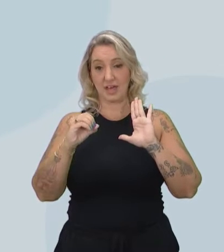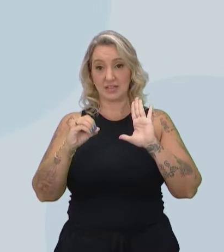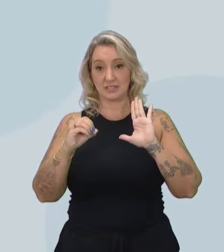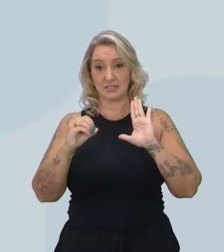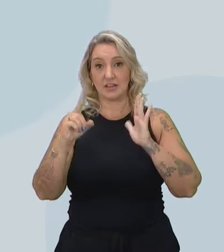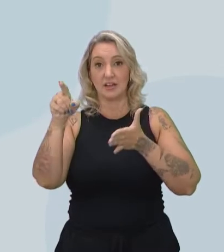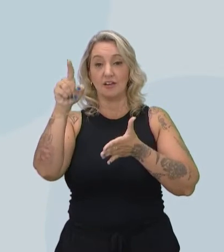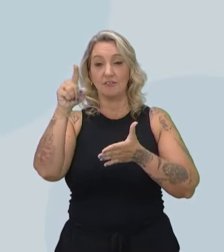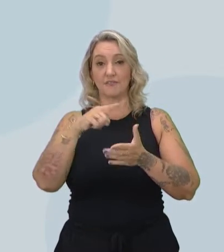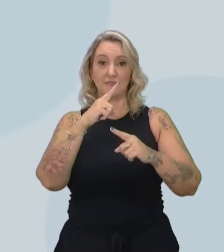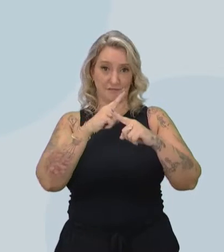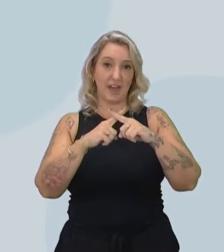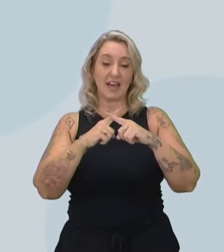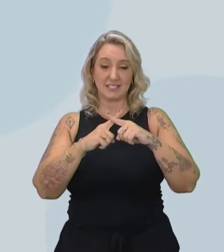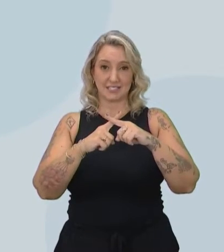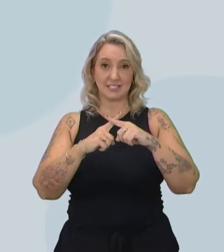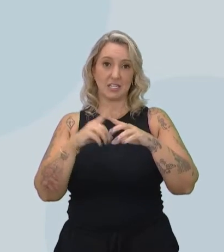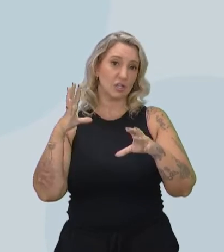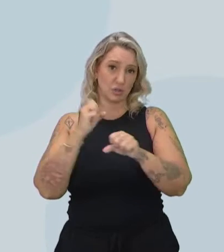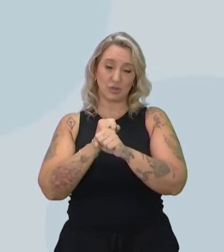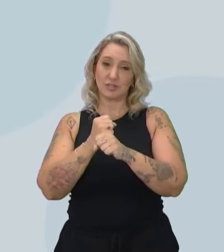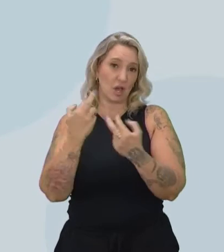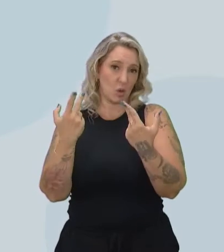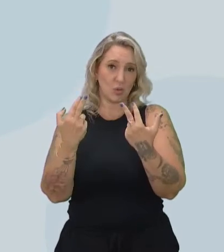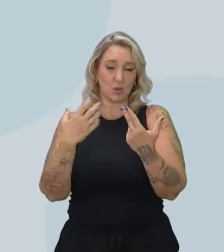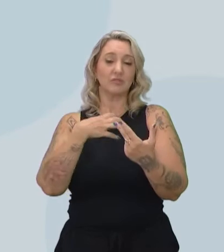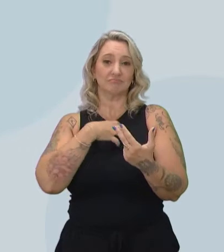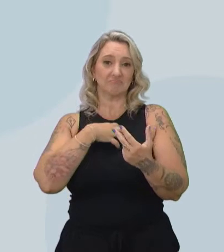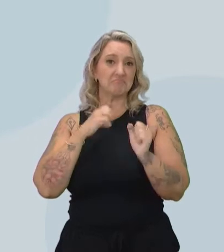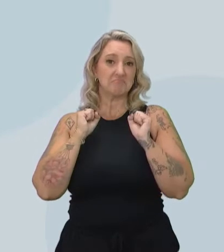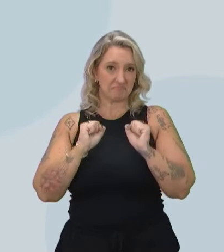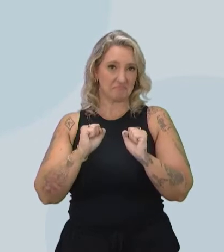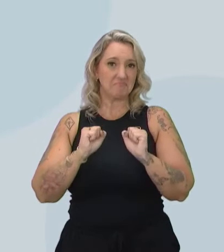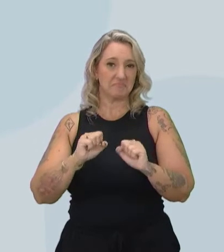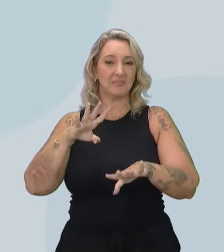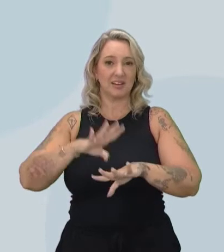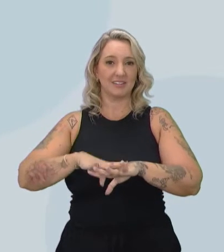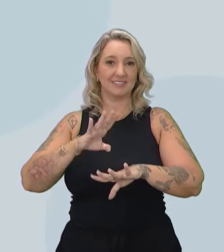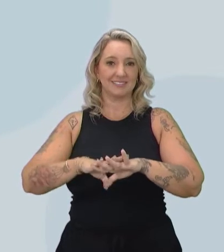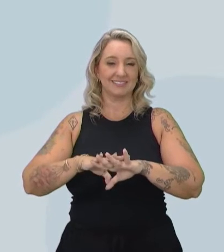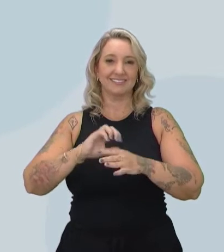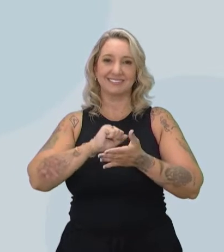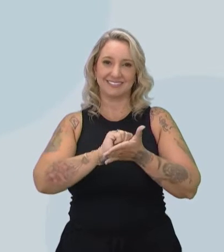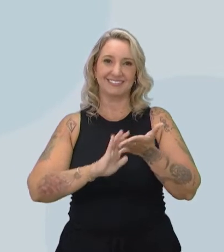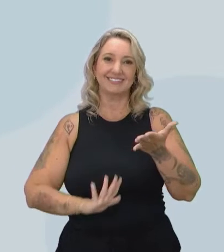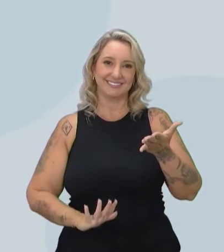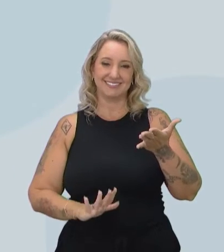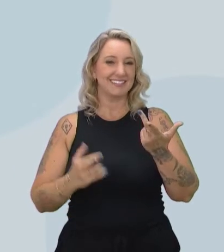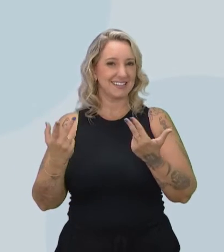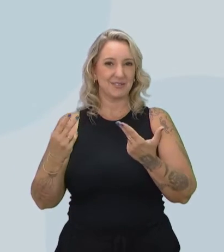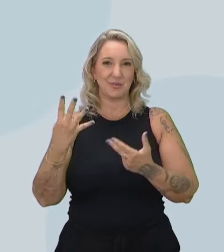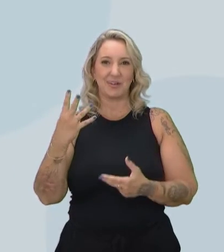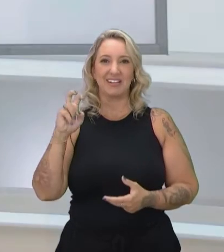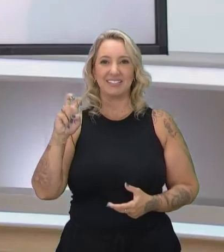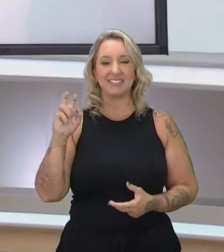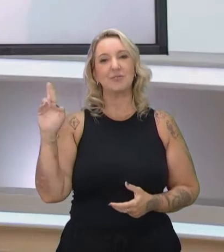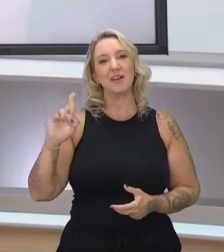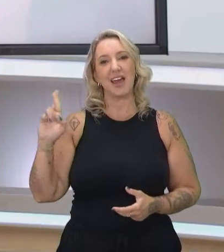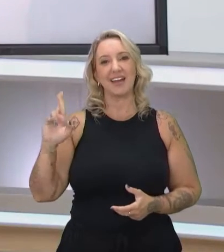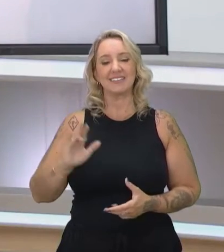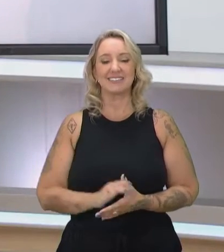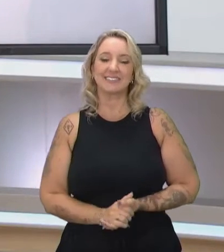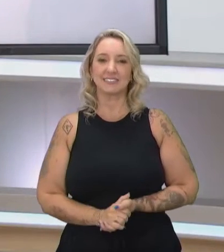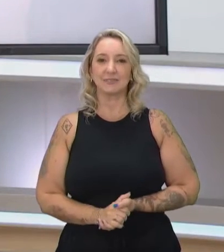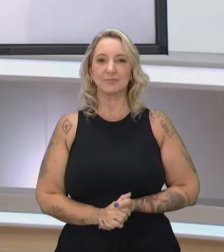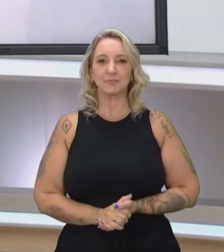90%, e multiplicaria pelo total. Também é um outro modo de fazer aí o exercício, e também vai dar 45, que tá certo,